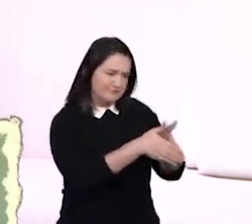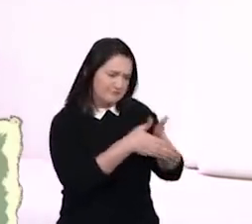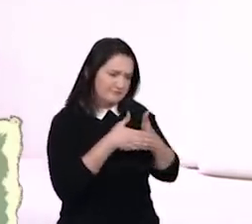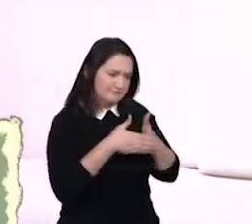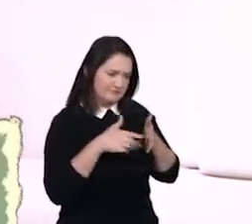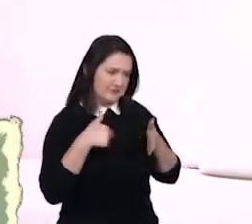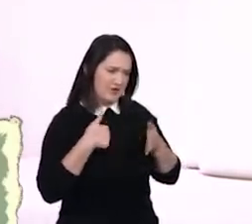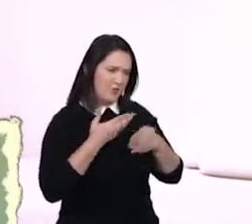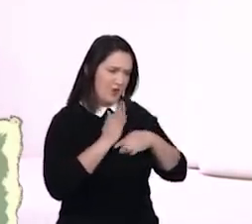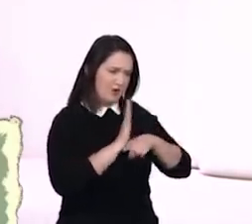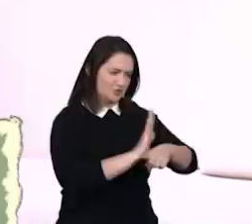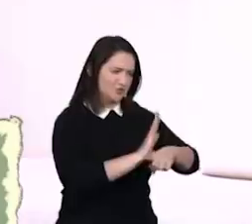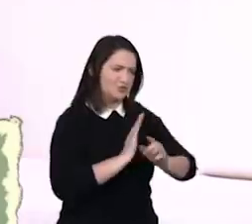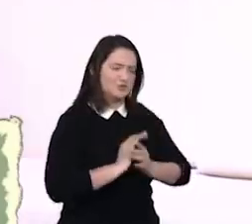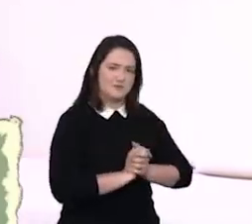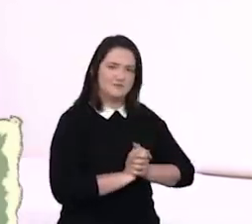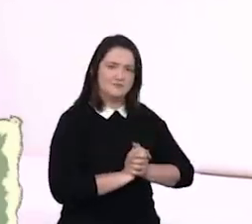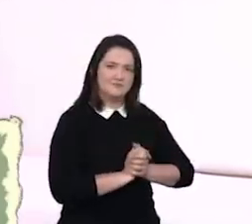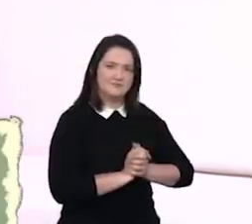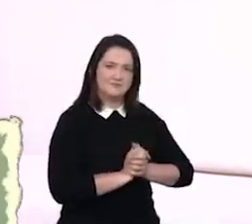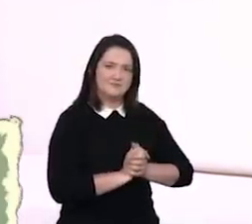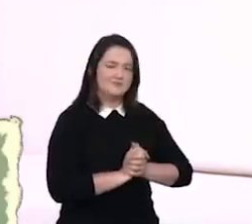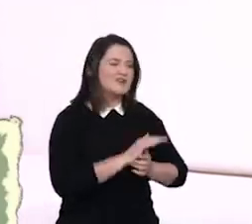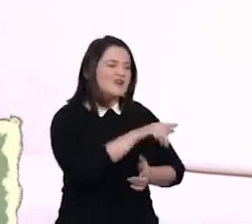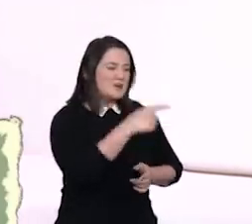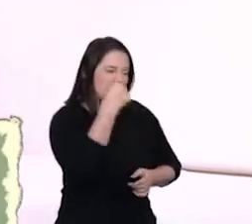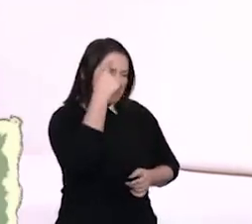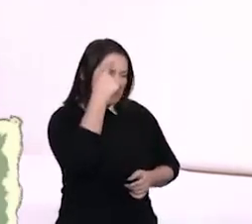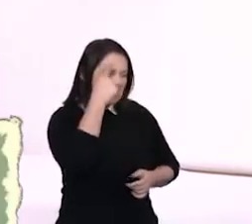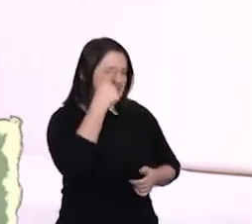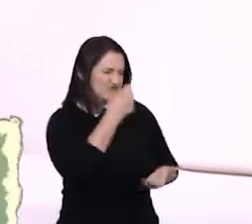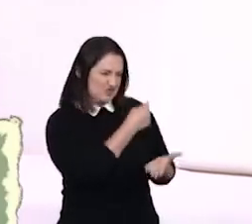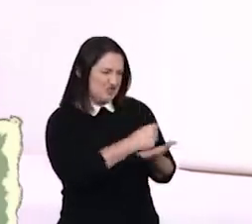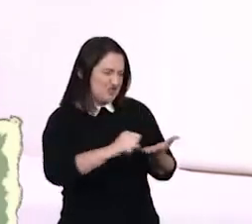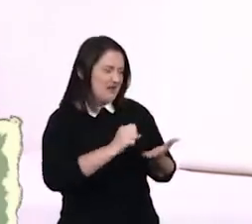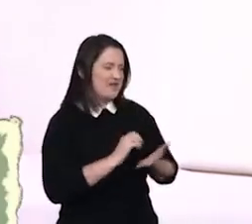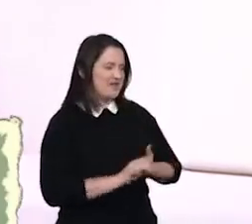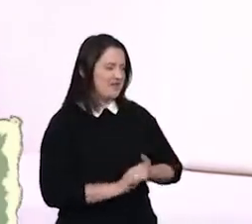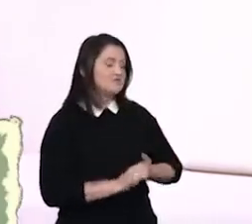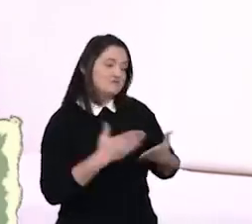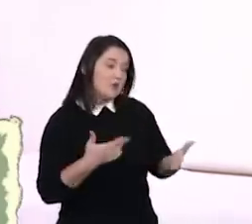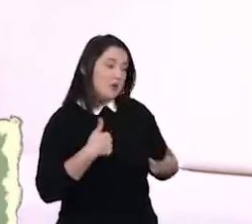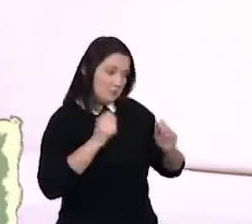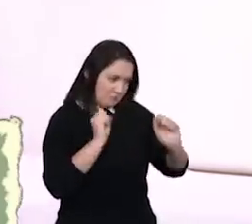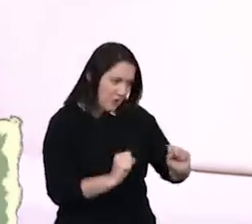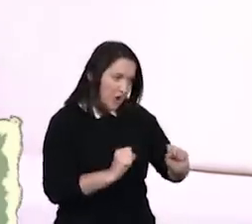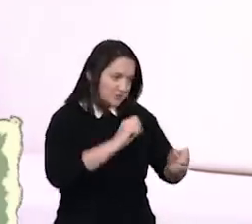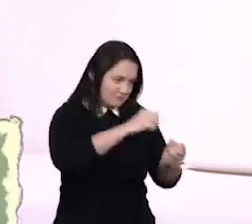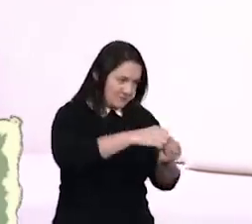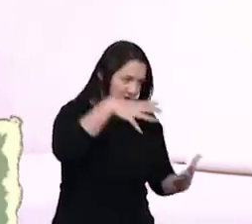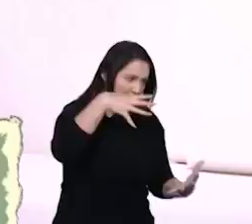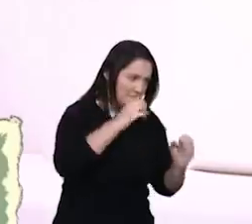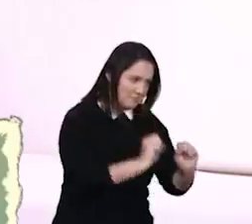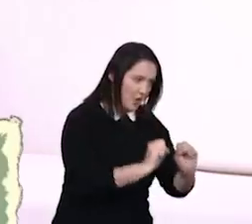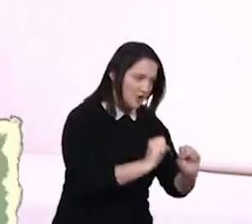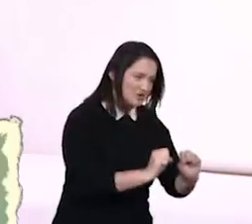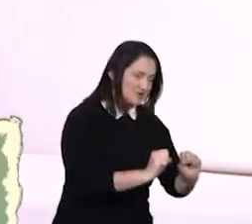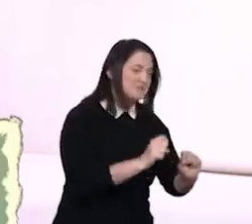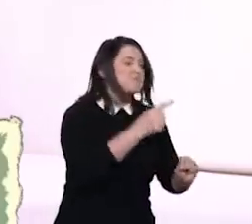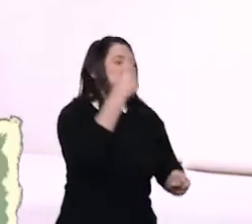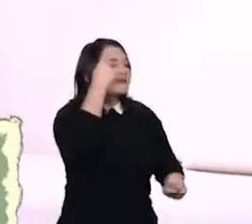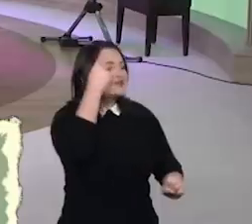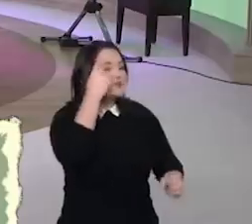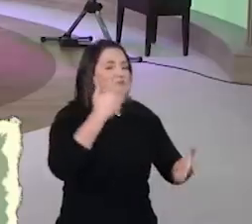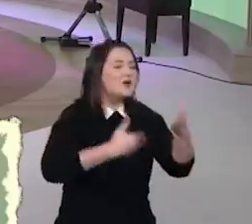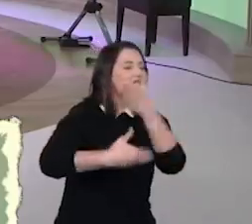está achando que é uma tragédia, posso transformar em milagre? Se você achava que lá no início do casamento você tinha